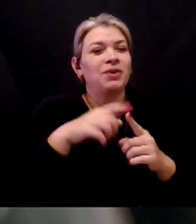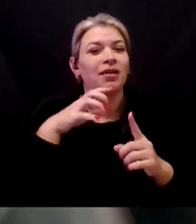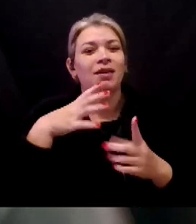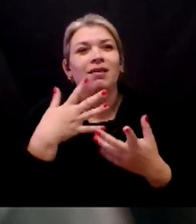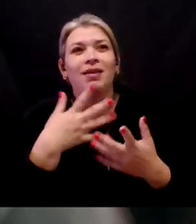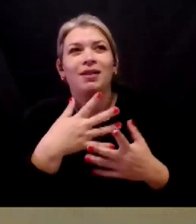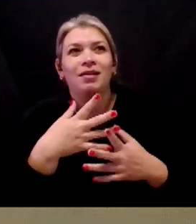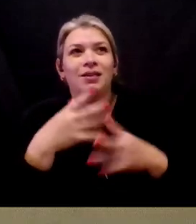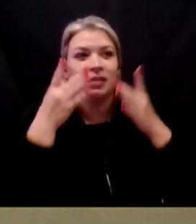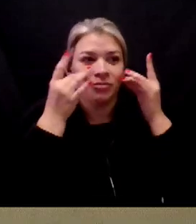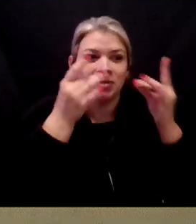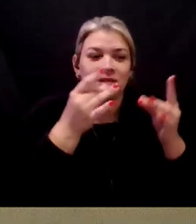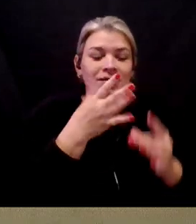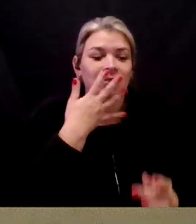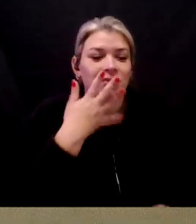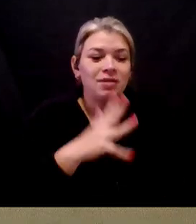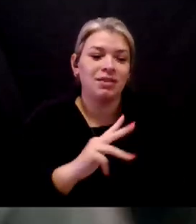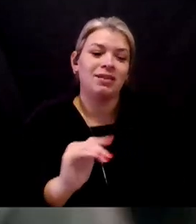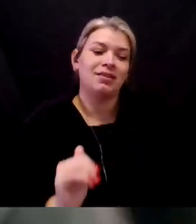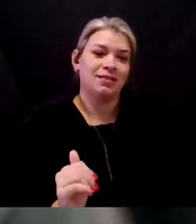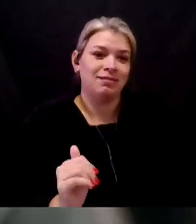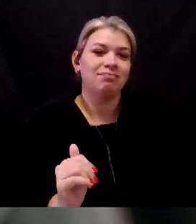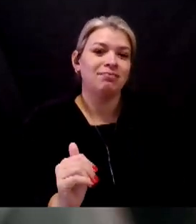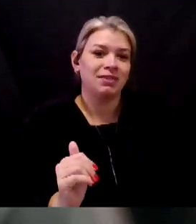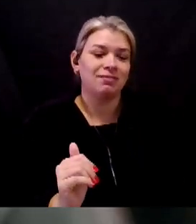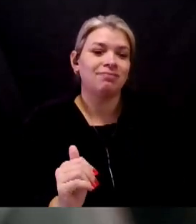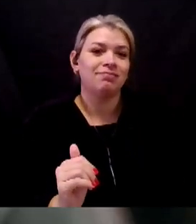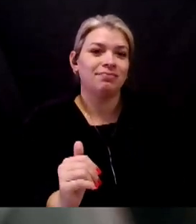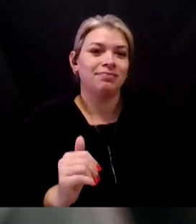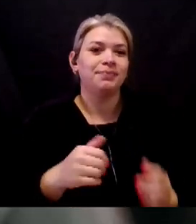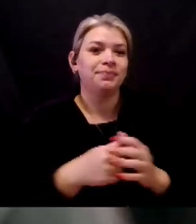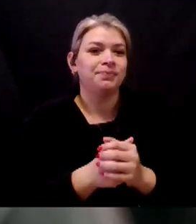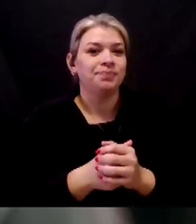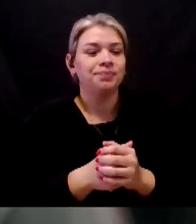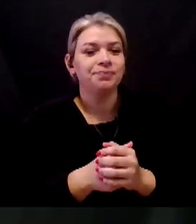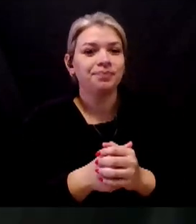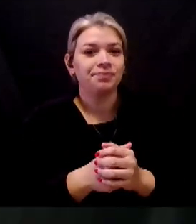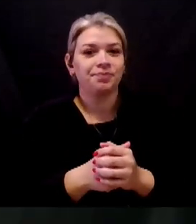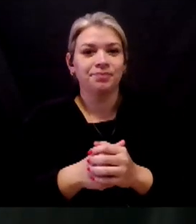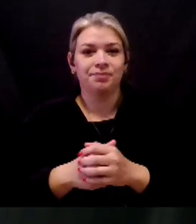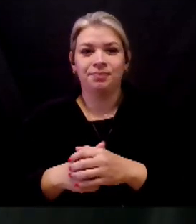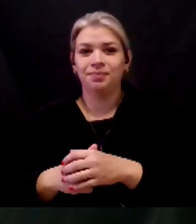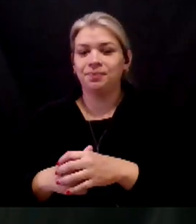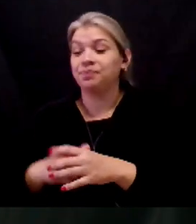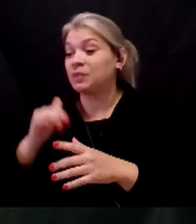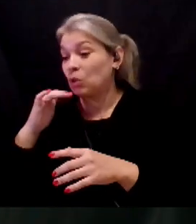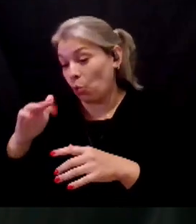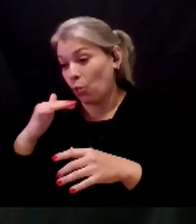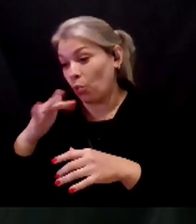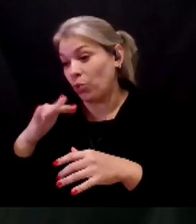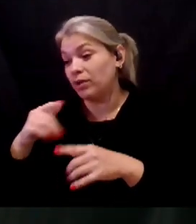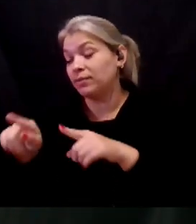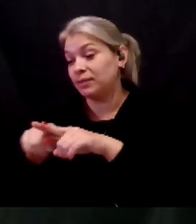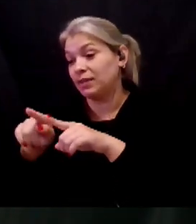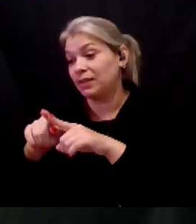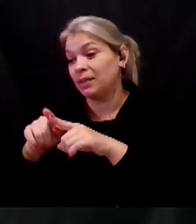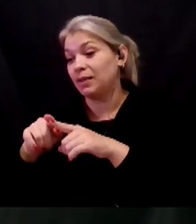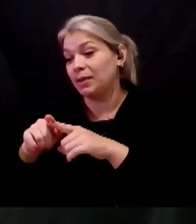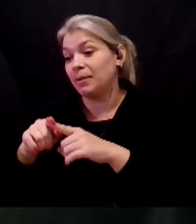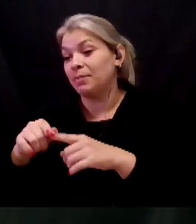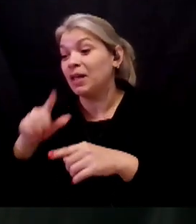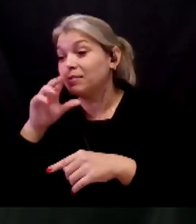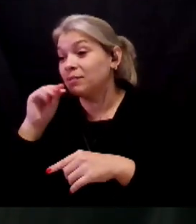certeza muito as crianças também quererem utilizar esses produtos. Colorações e sabores, né? Sim. Porque tem uns gloss que tem gostinho